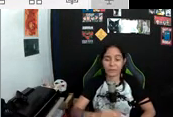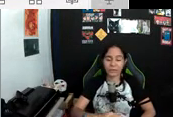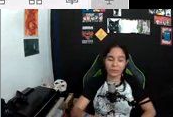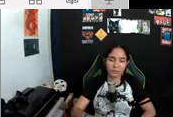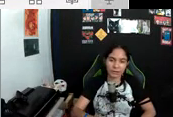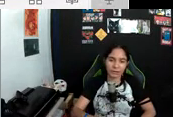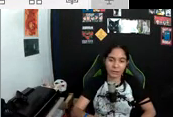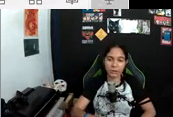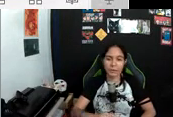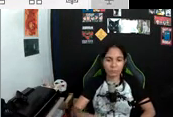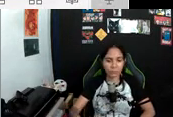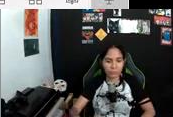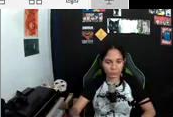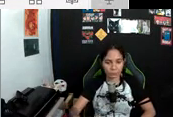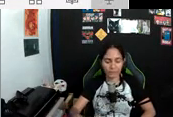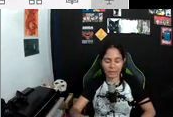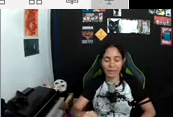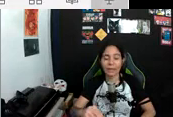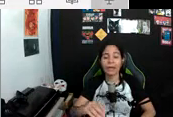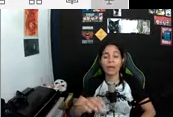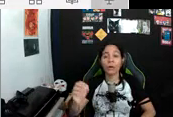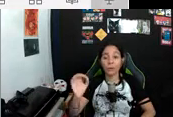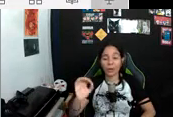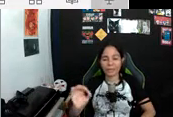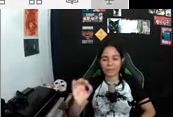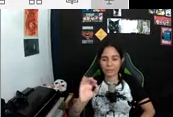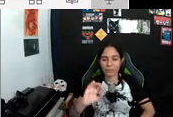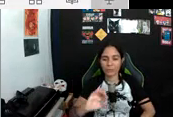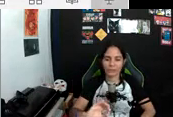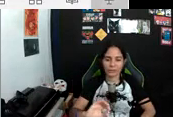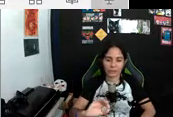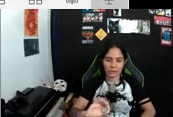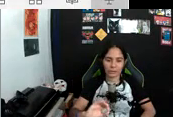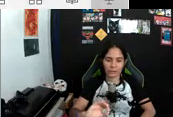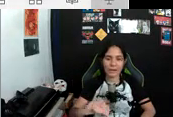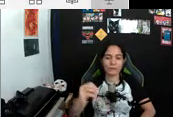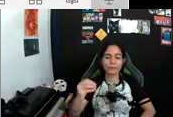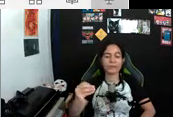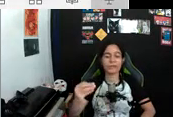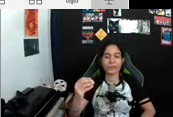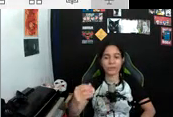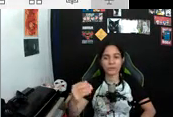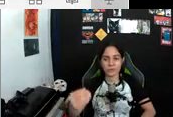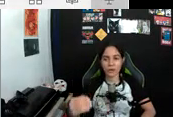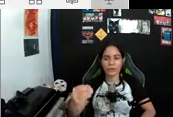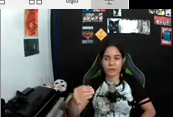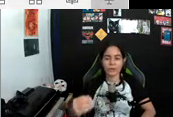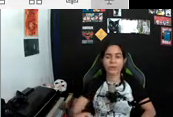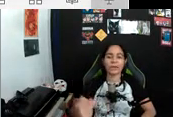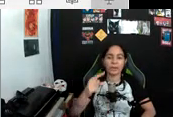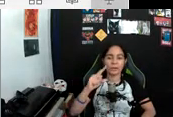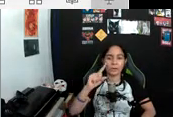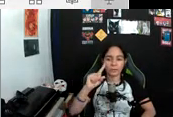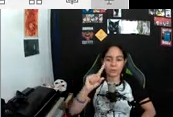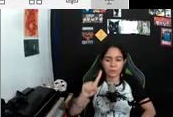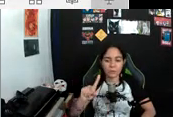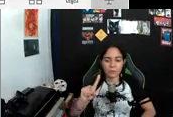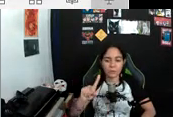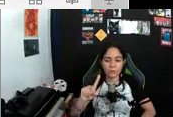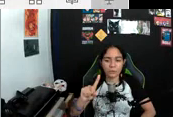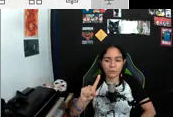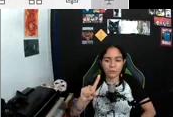coisa, e a questão de um abuso, tá? O exemplo que eu quis colocar foi no sentido só de que